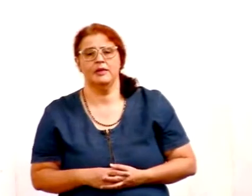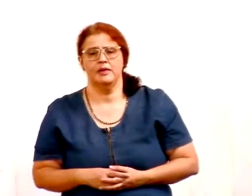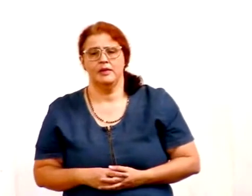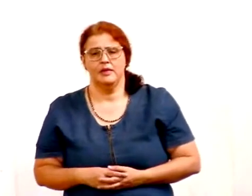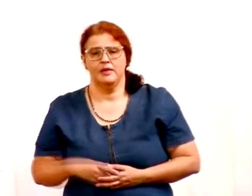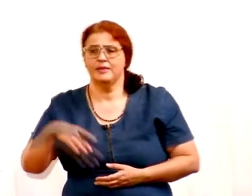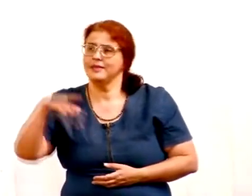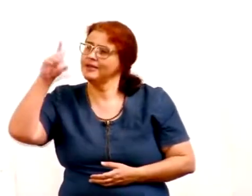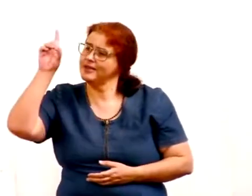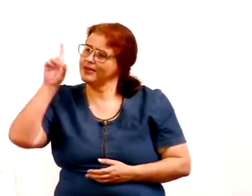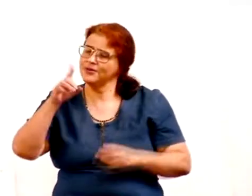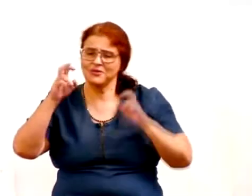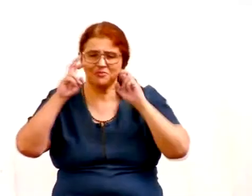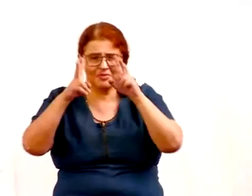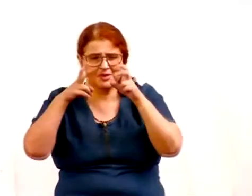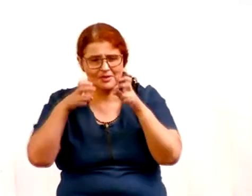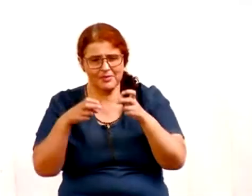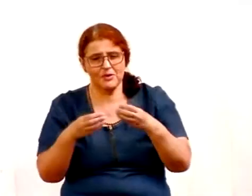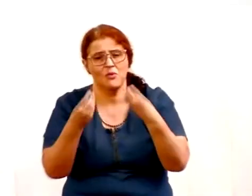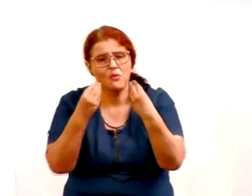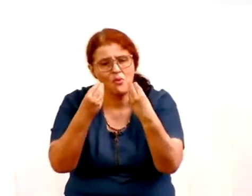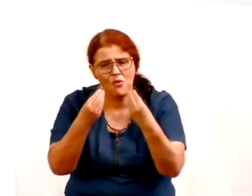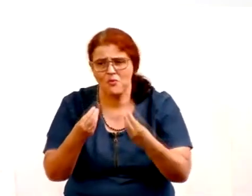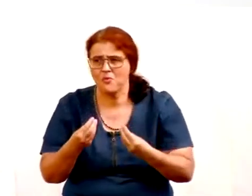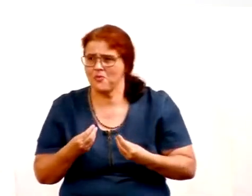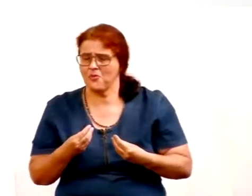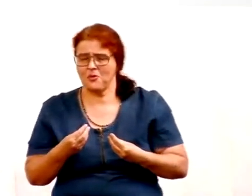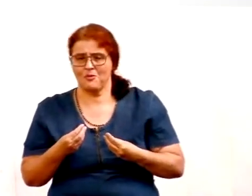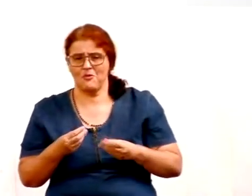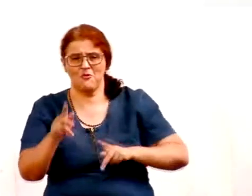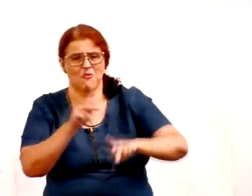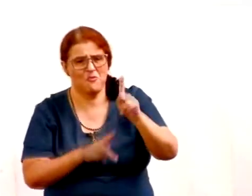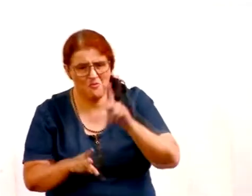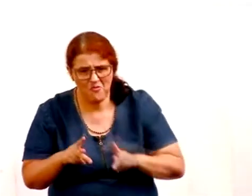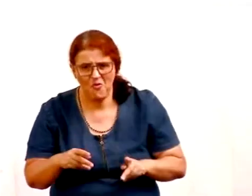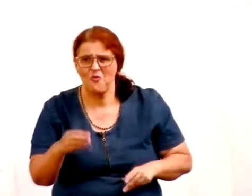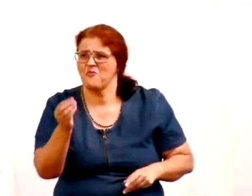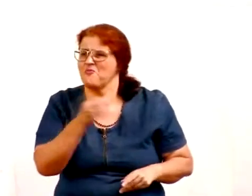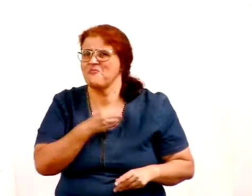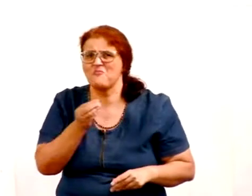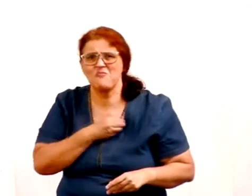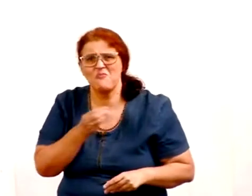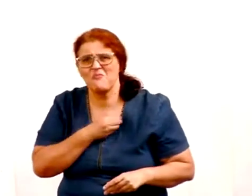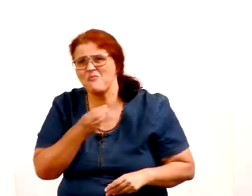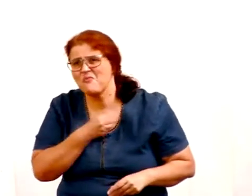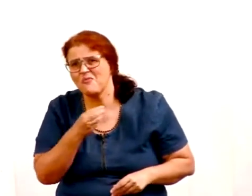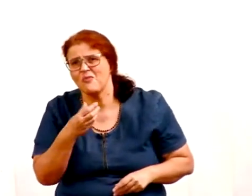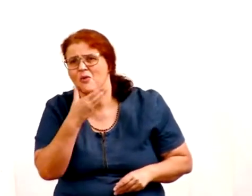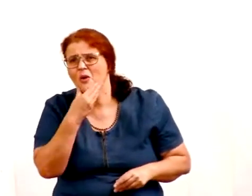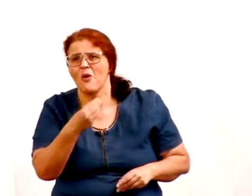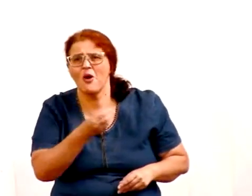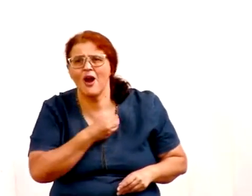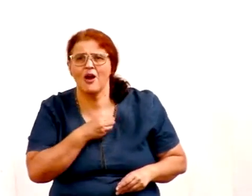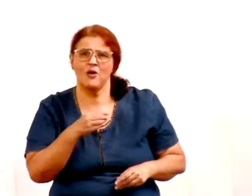percebessem o quão pecadores eram e o quão necessitados da graça de Deus eles eram.